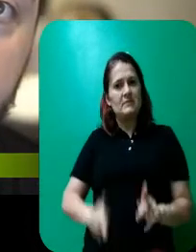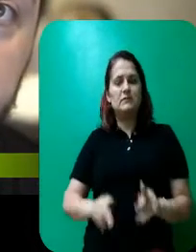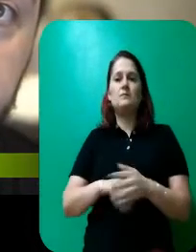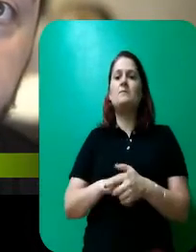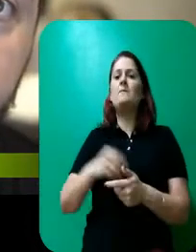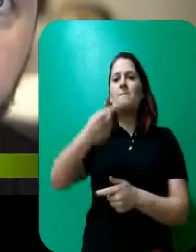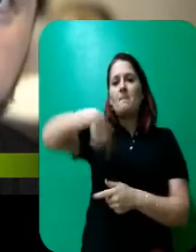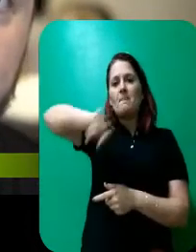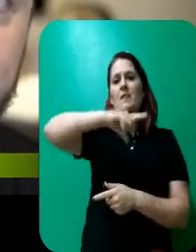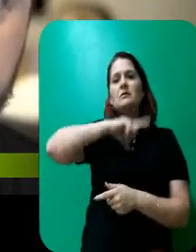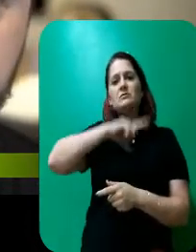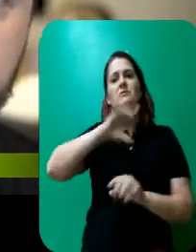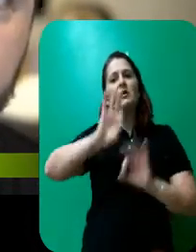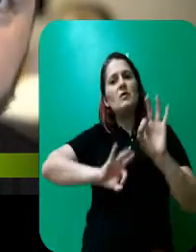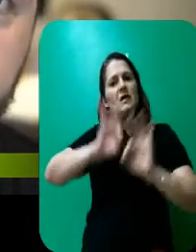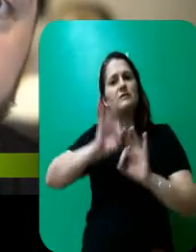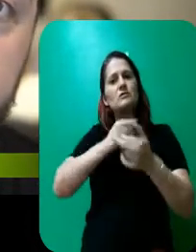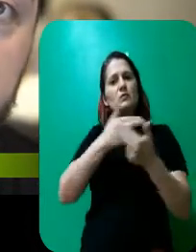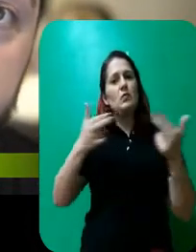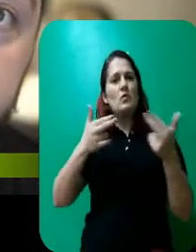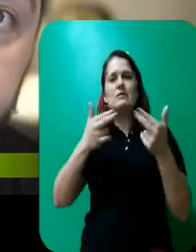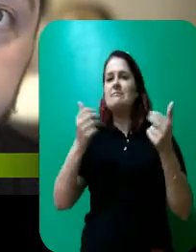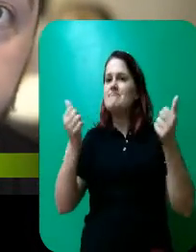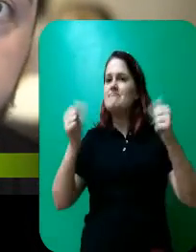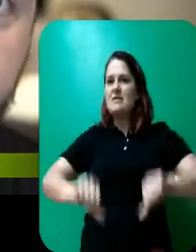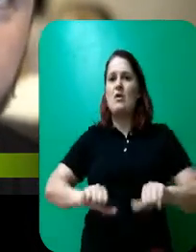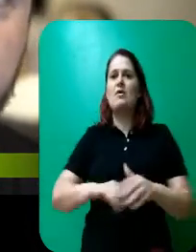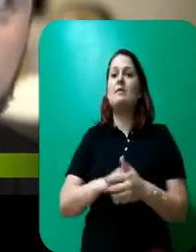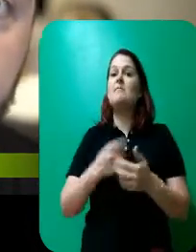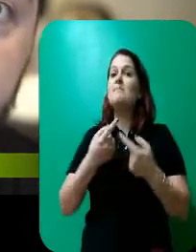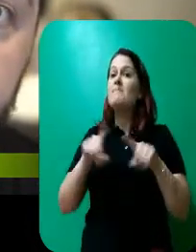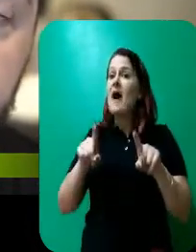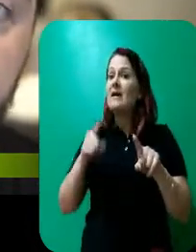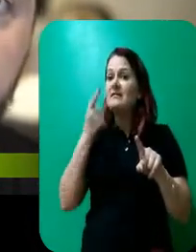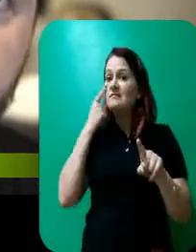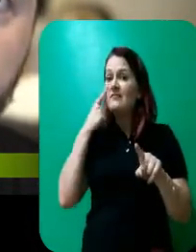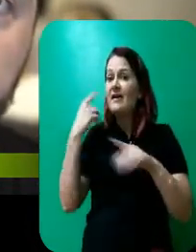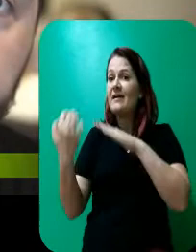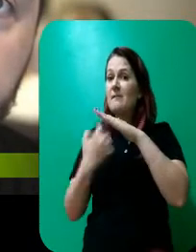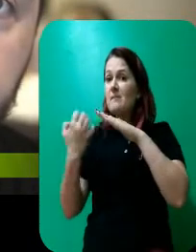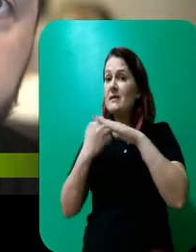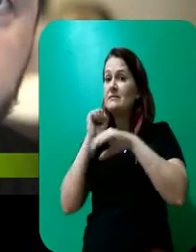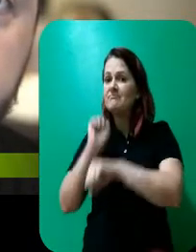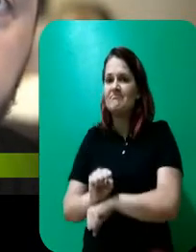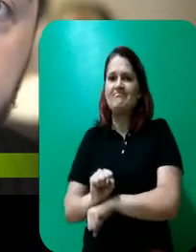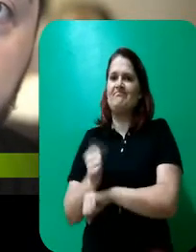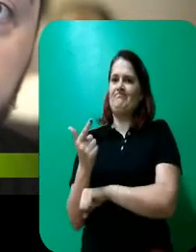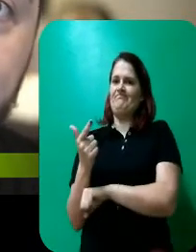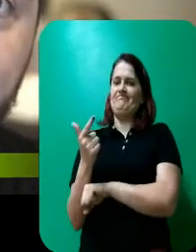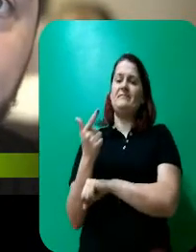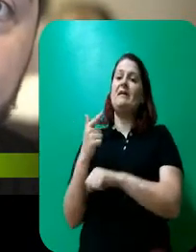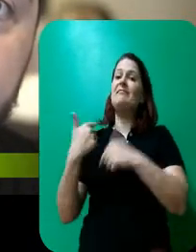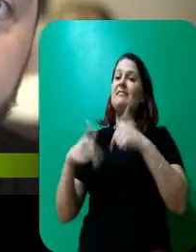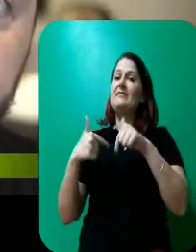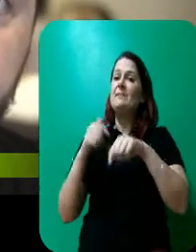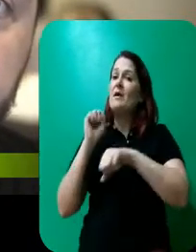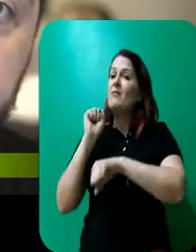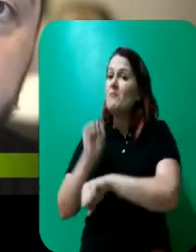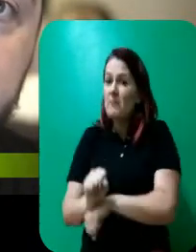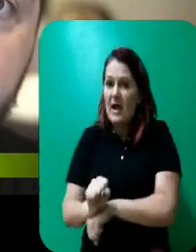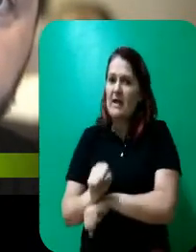para o pior, mas a gente não tem empresas parando, trabalho parando e todo mundo que podia ser dispensado e está em